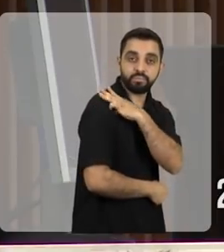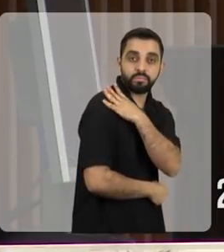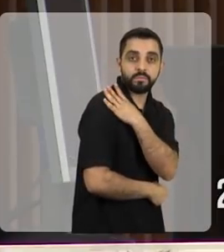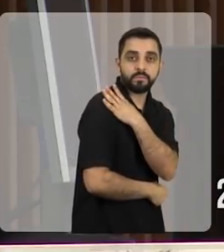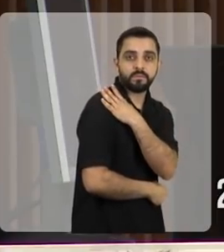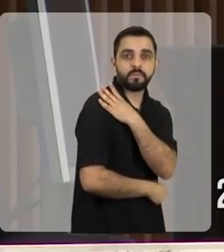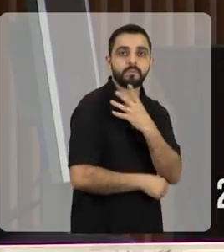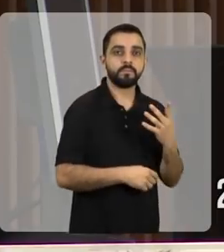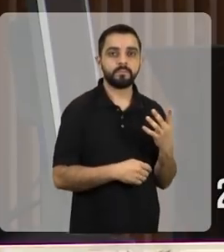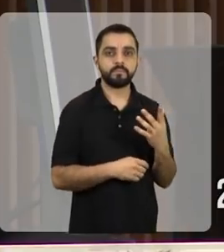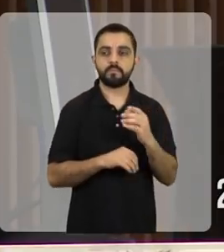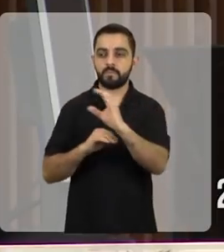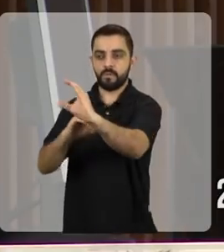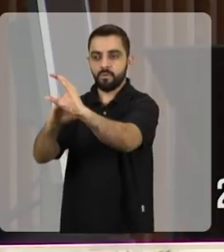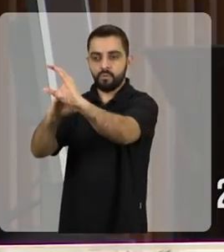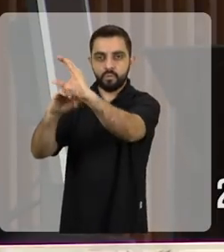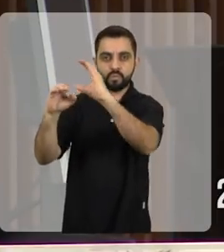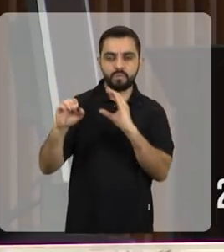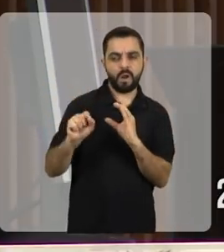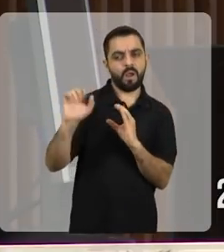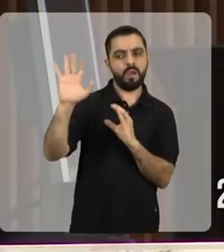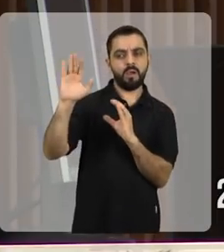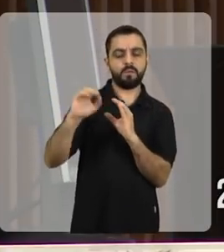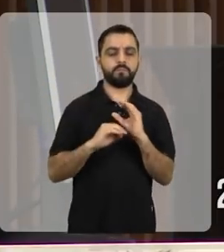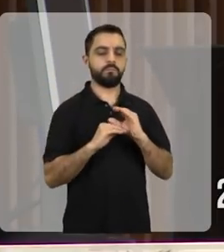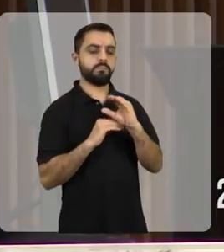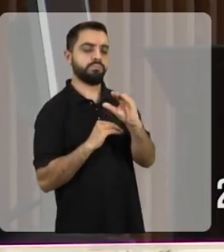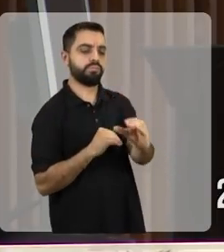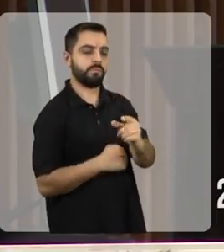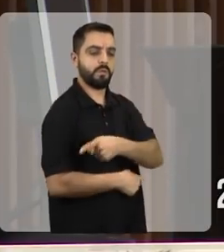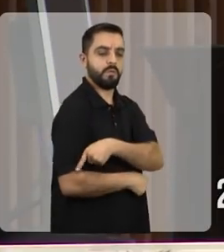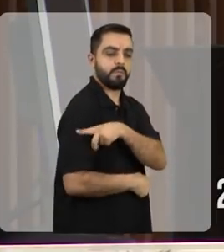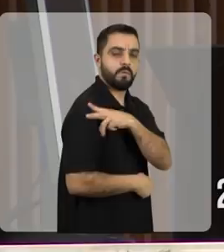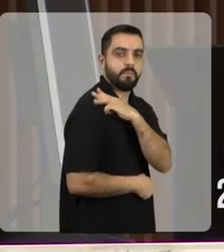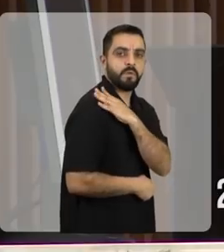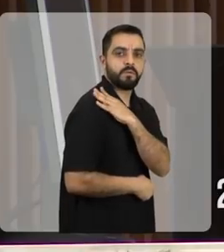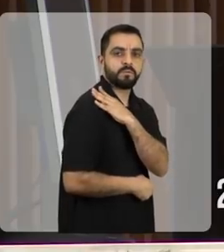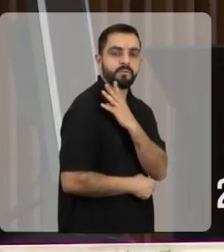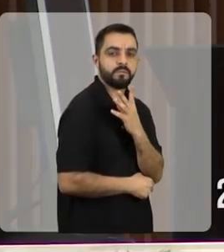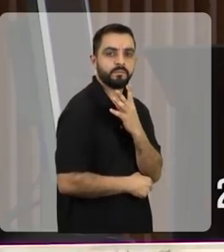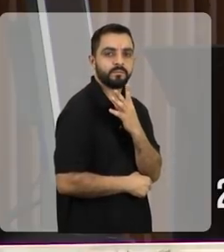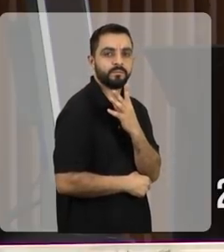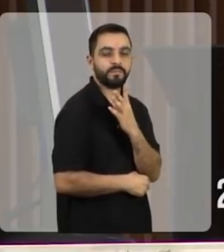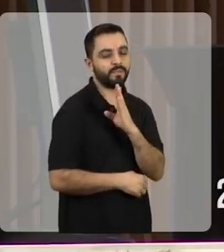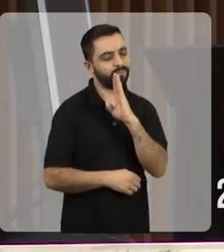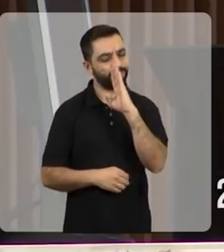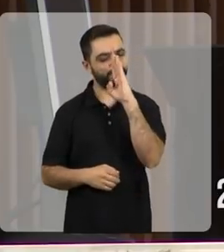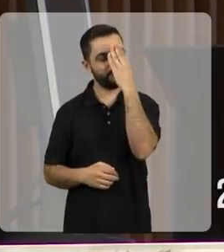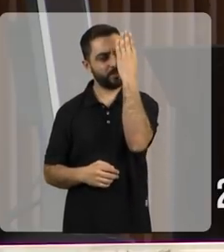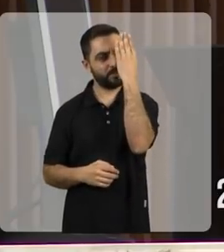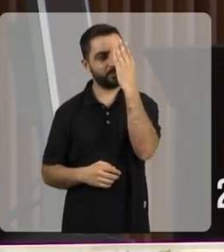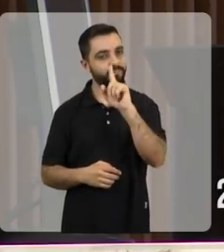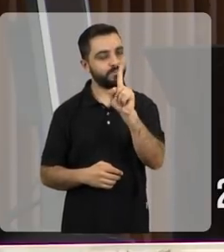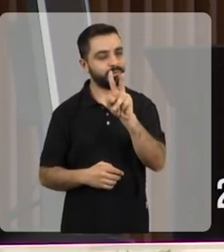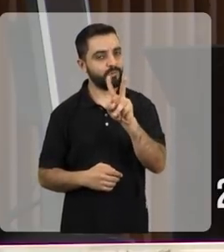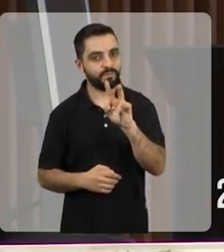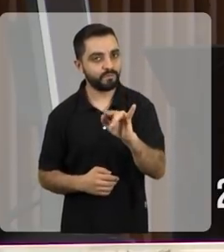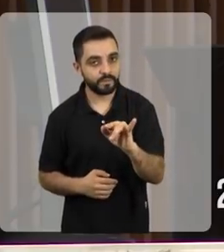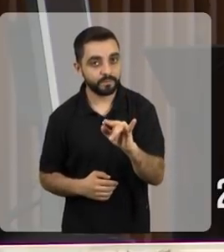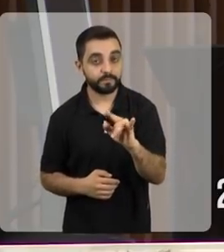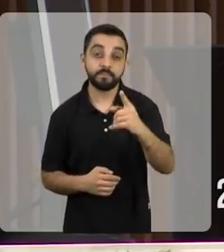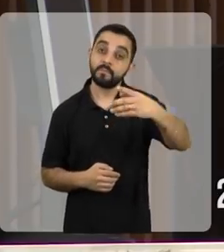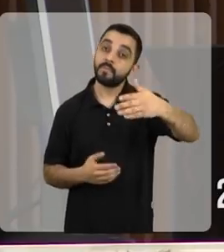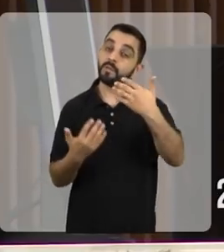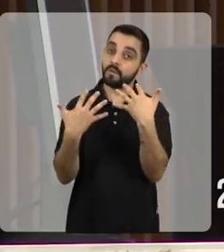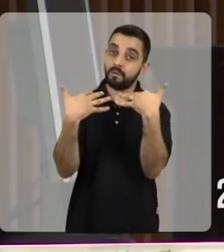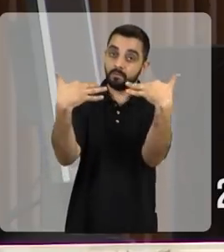recursos da educação superior que é muito cara para colocar a educação básica educação infantil senhores deputados senhoras